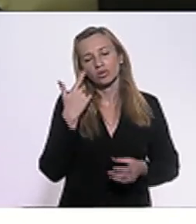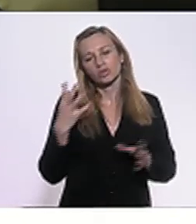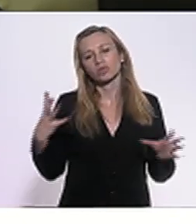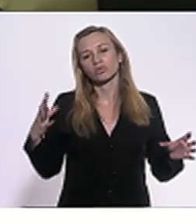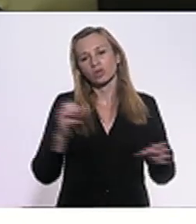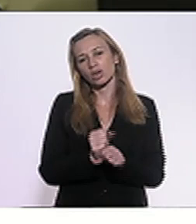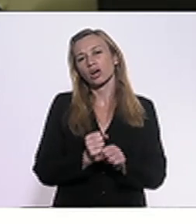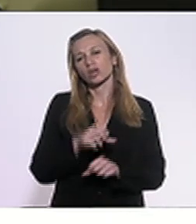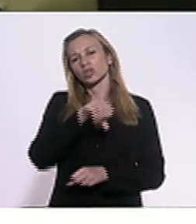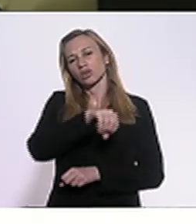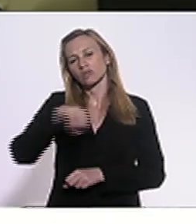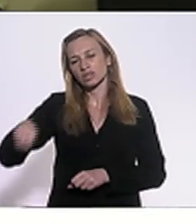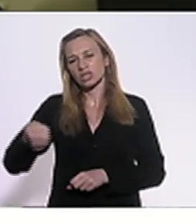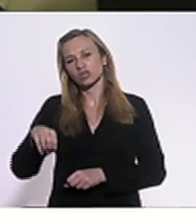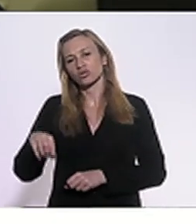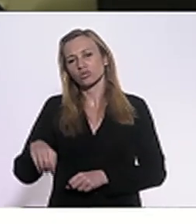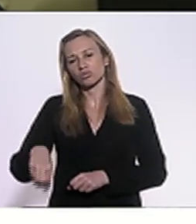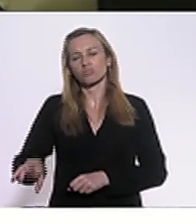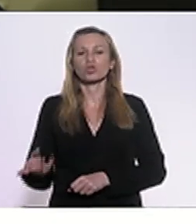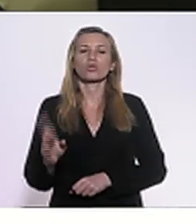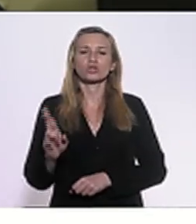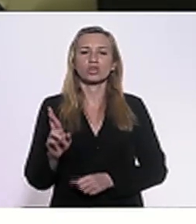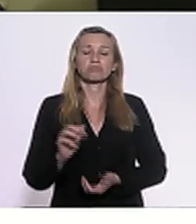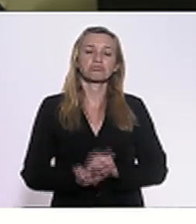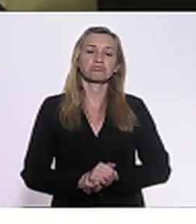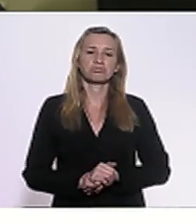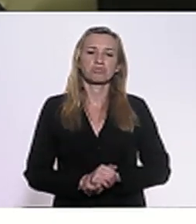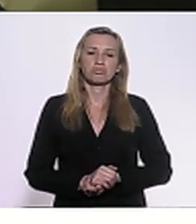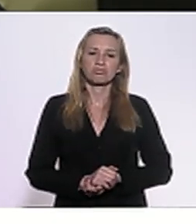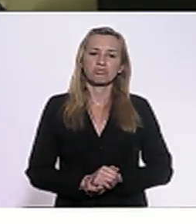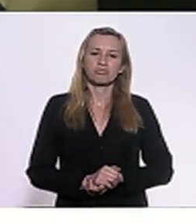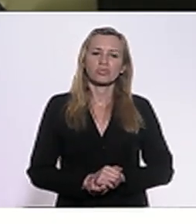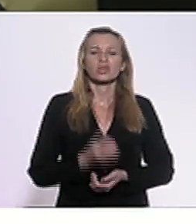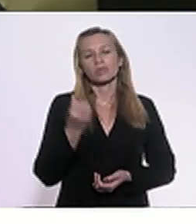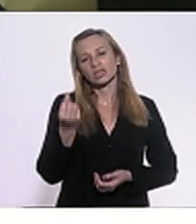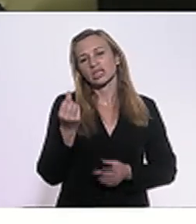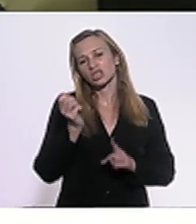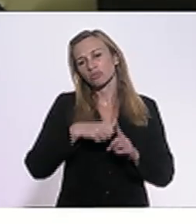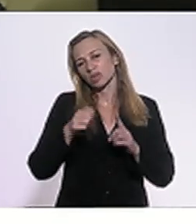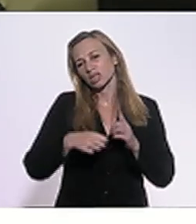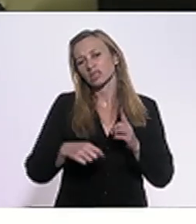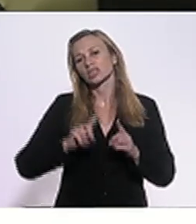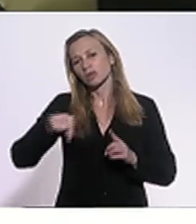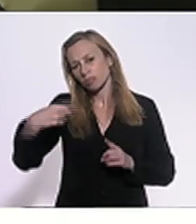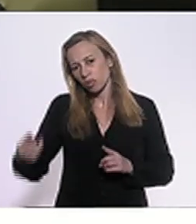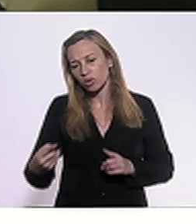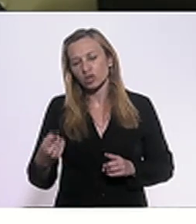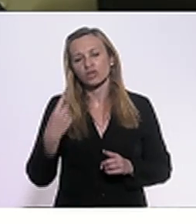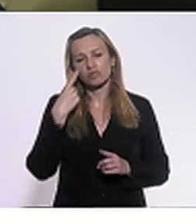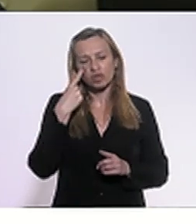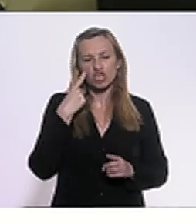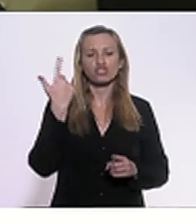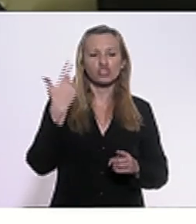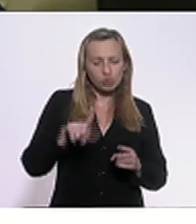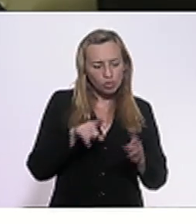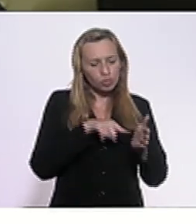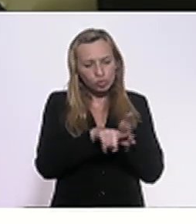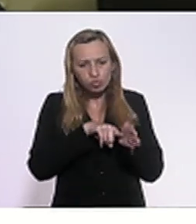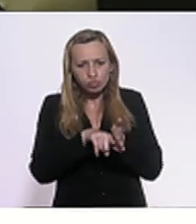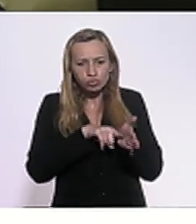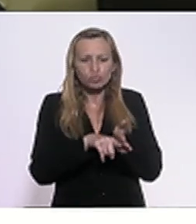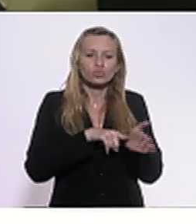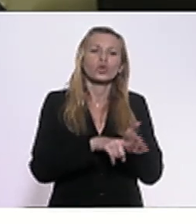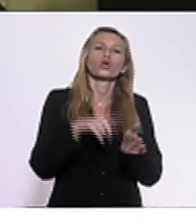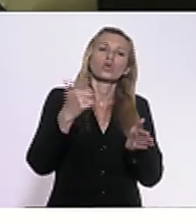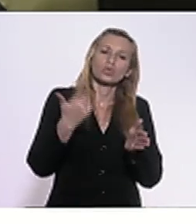por volta de 900 milhões. Para 6 meses depois, verificar no novo